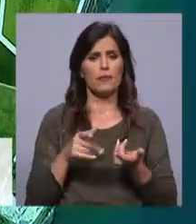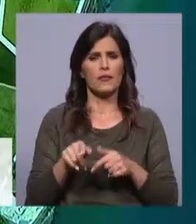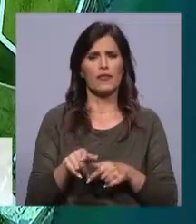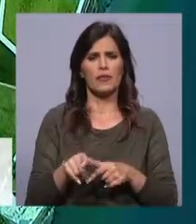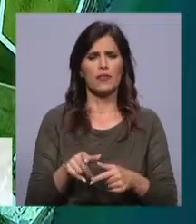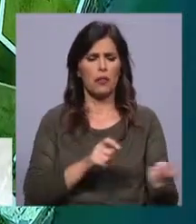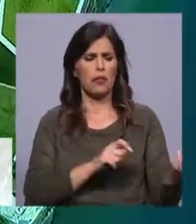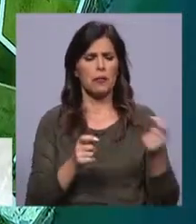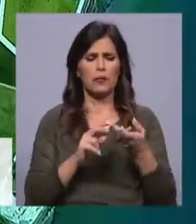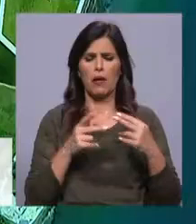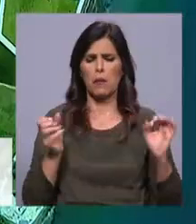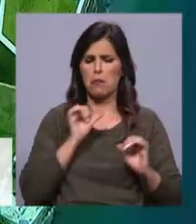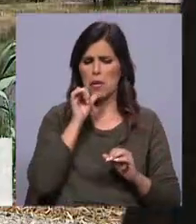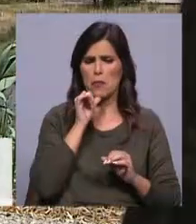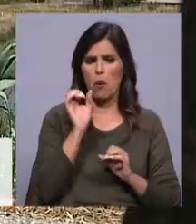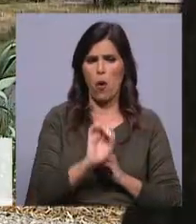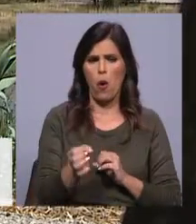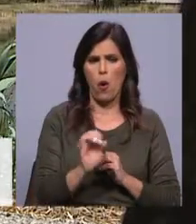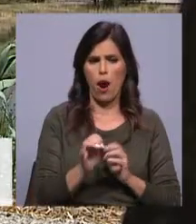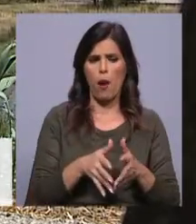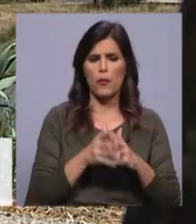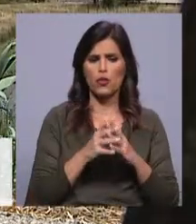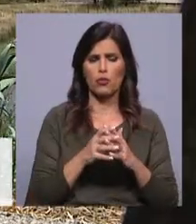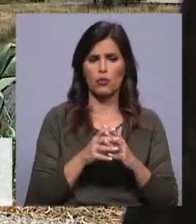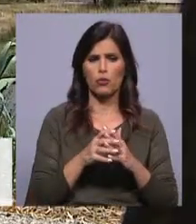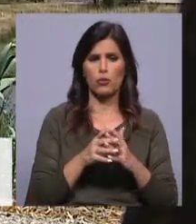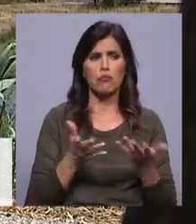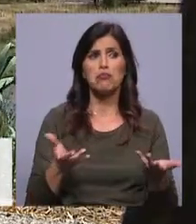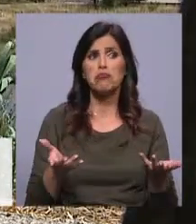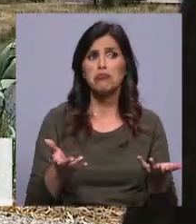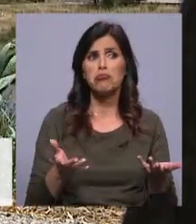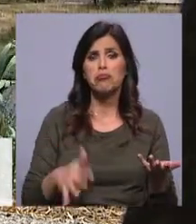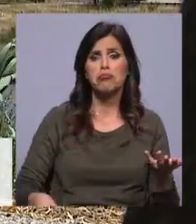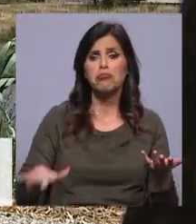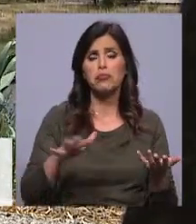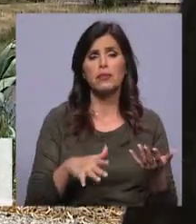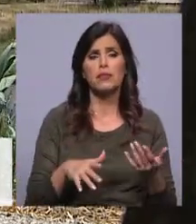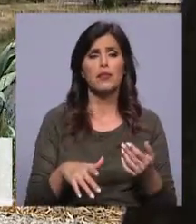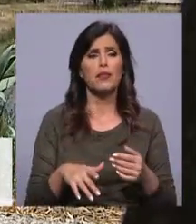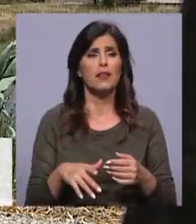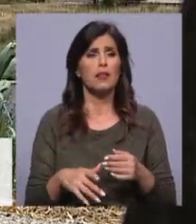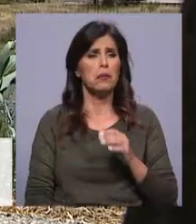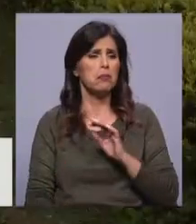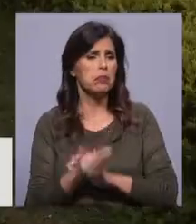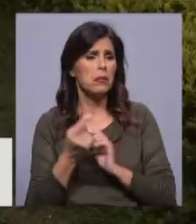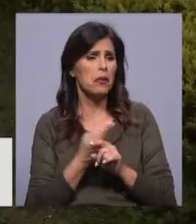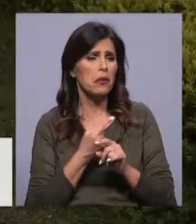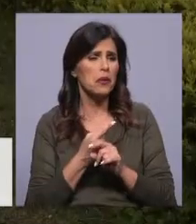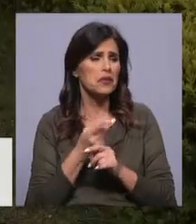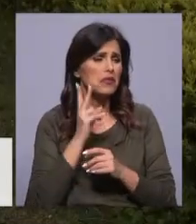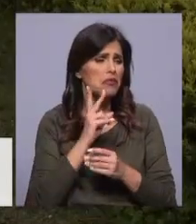não foi discutida na Câmara é uma infraestrutura que para não ser um elefante branco é